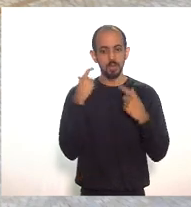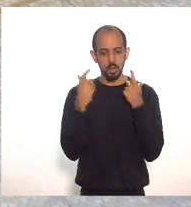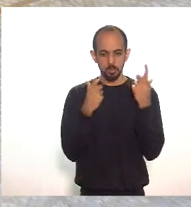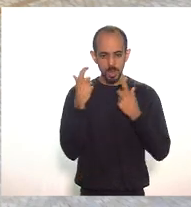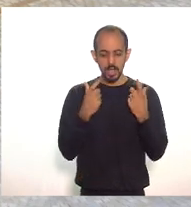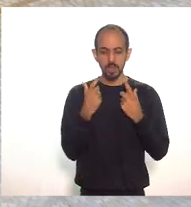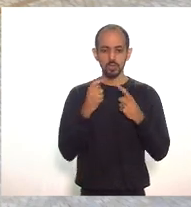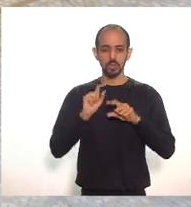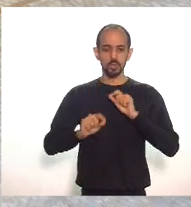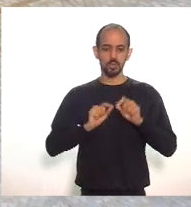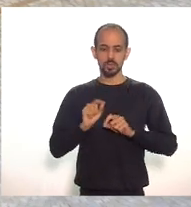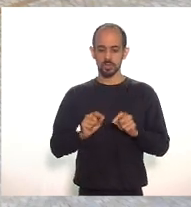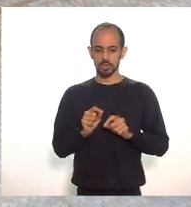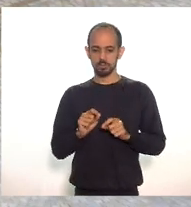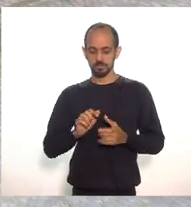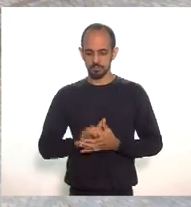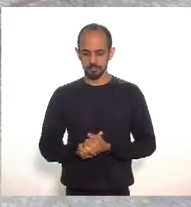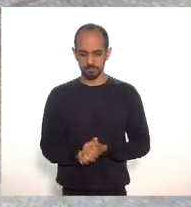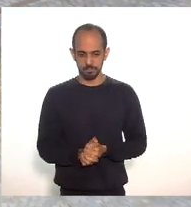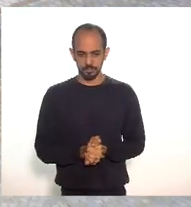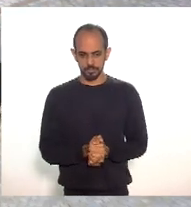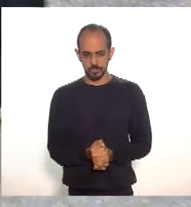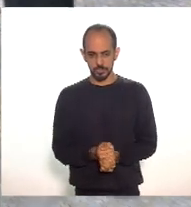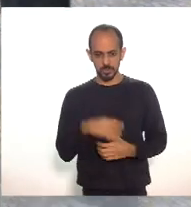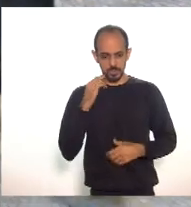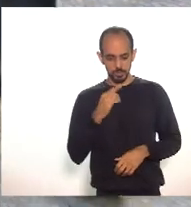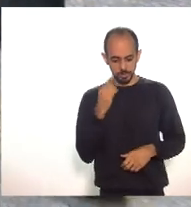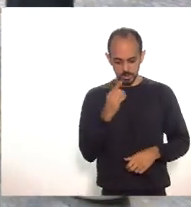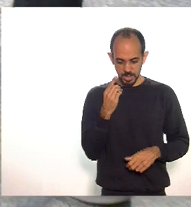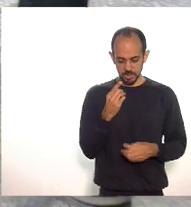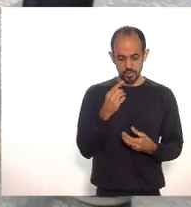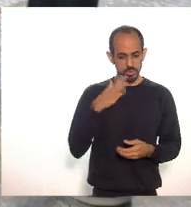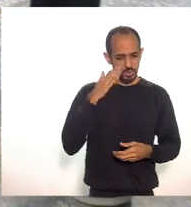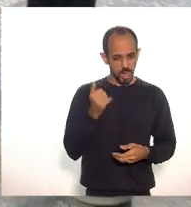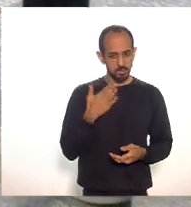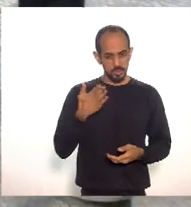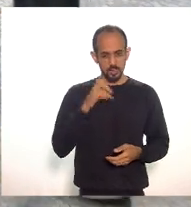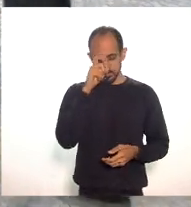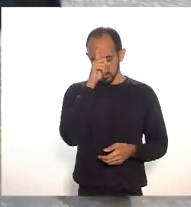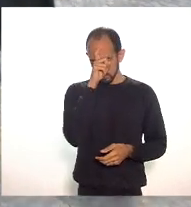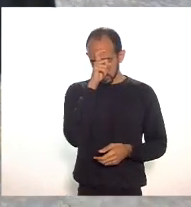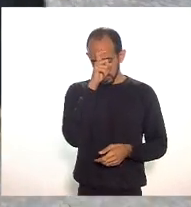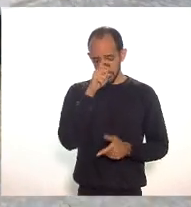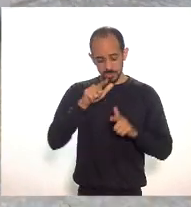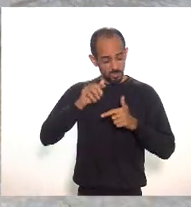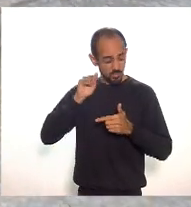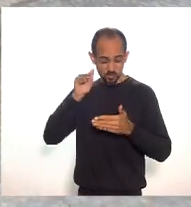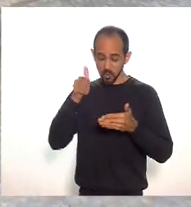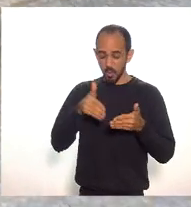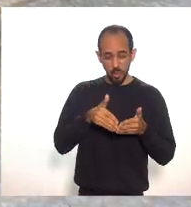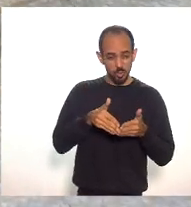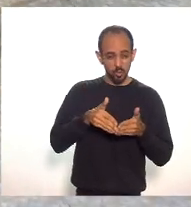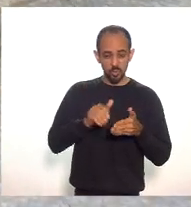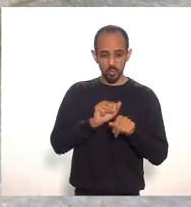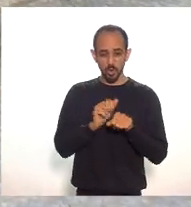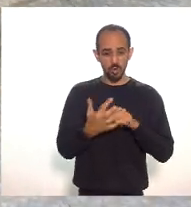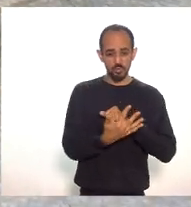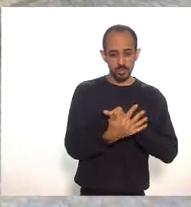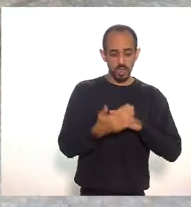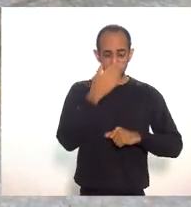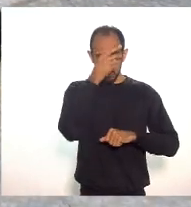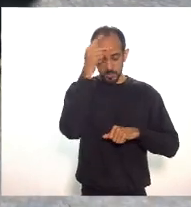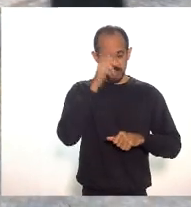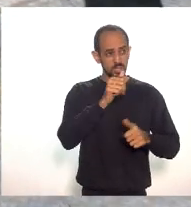o cortar adaptado de André só sabe que os hospitais estão todos comprometido que a questão do convívio você imagina fui só enchendo a cara